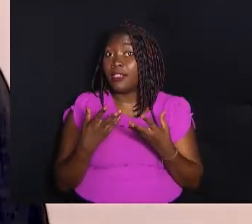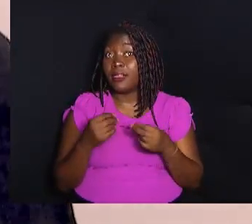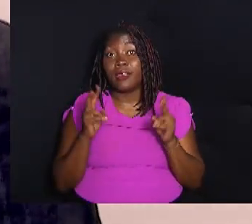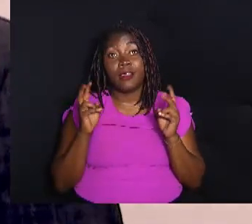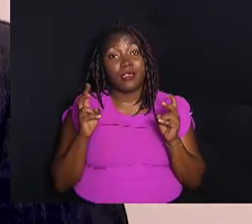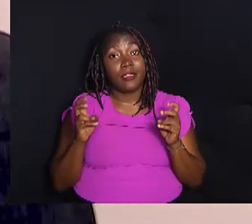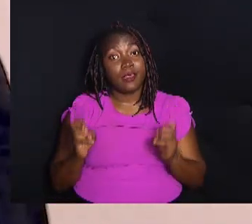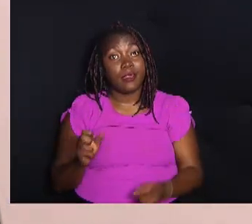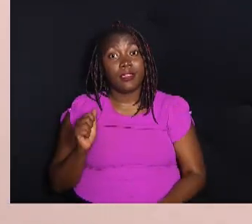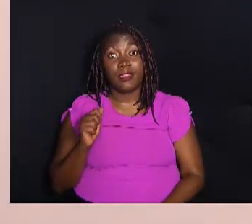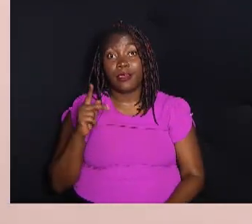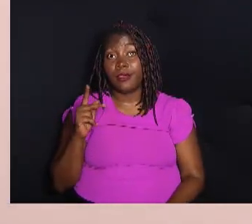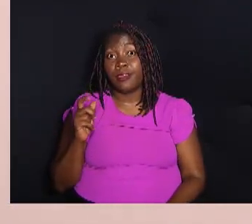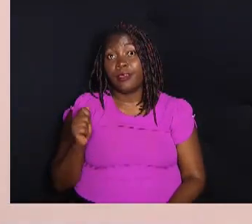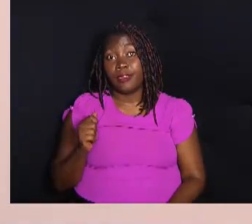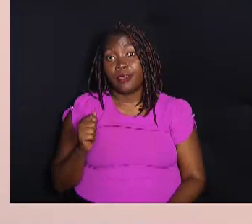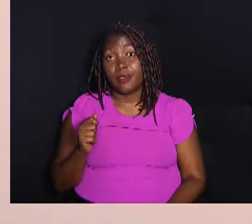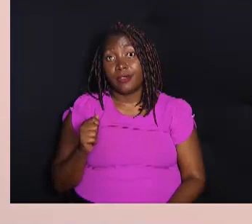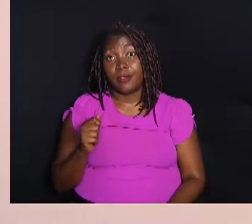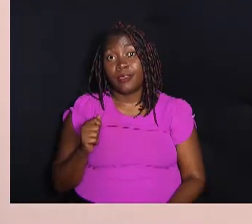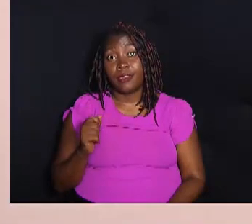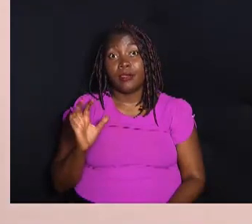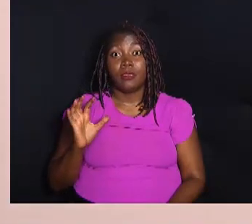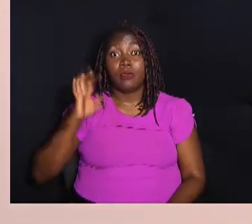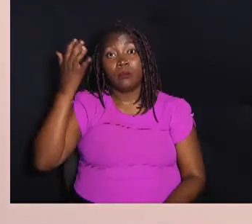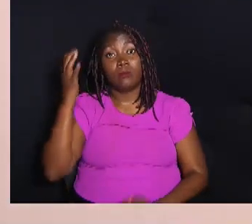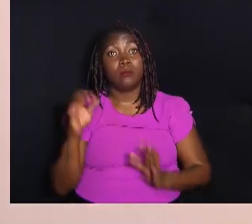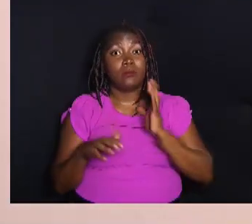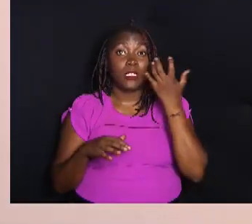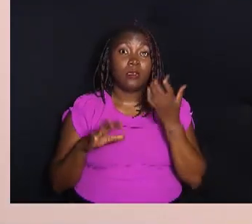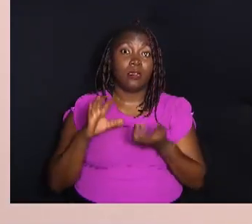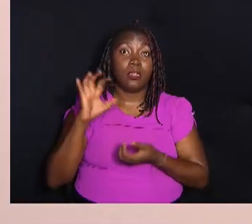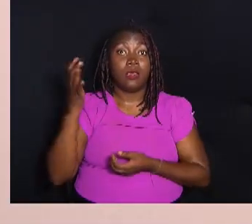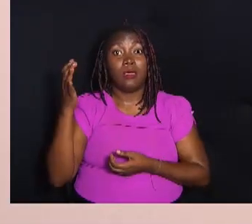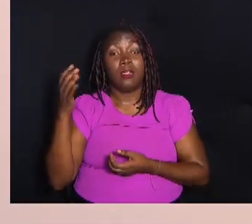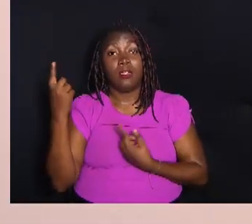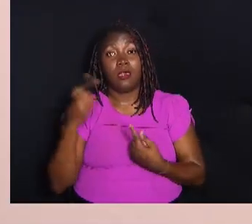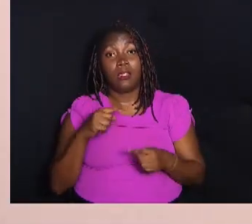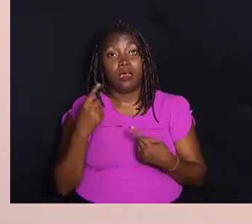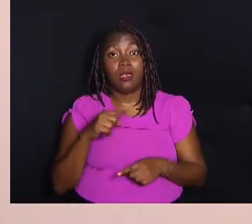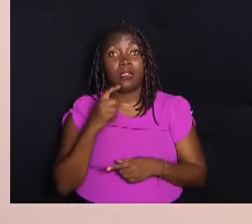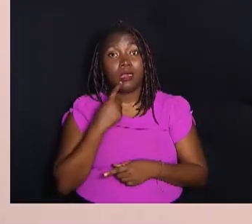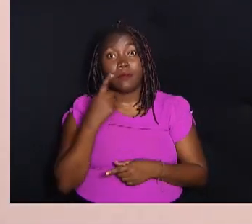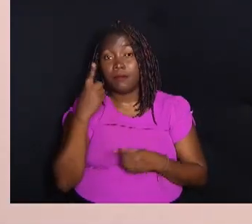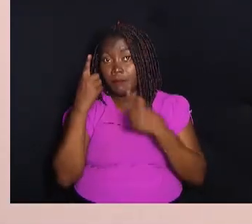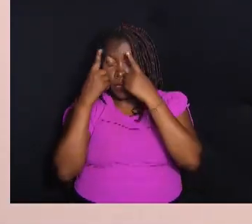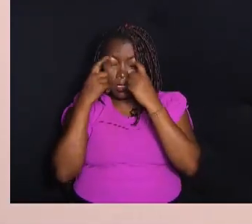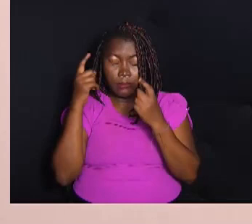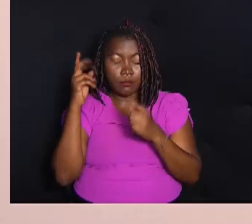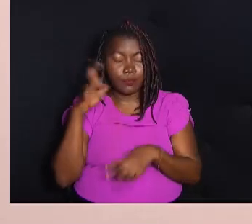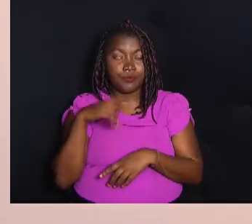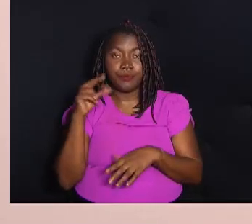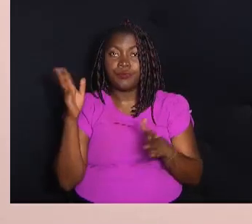apa na questão das intemperes que atingiu Campinas com uma violência nunca Vista na cidade